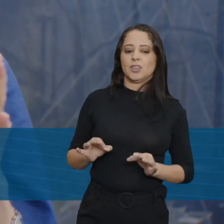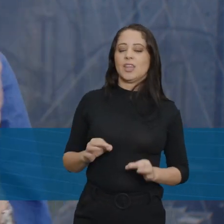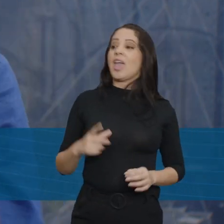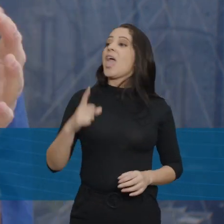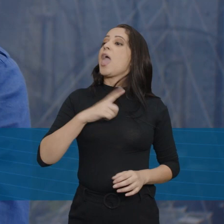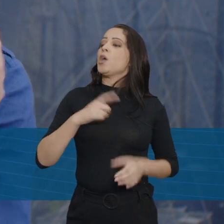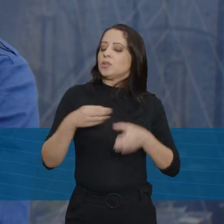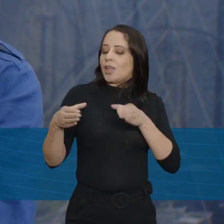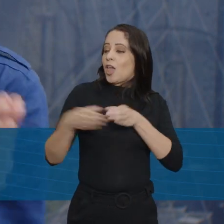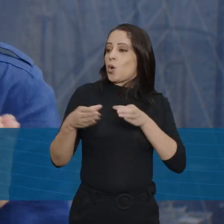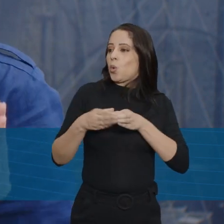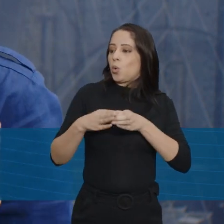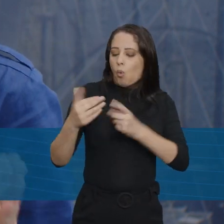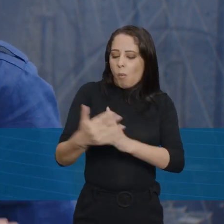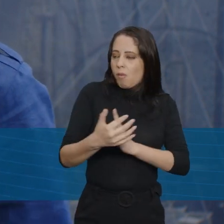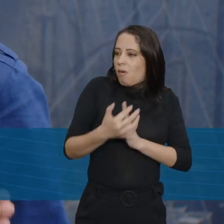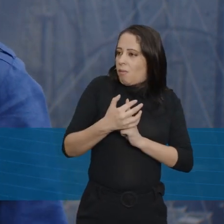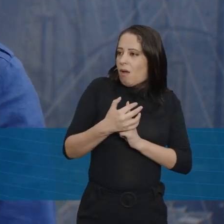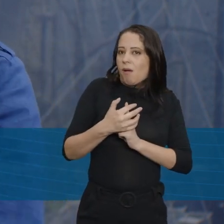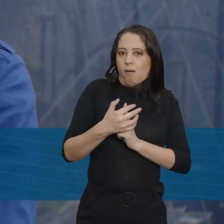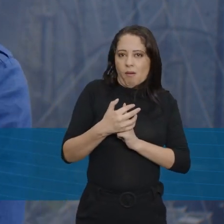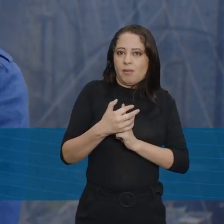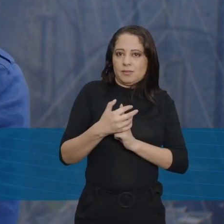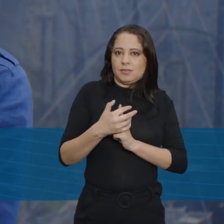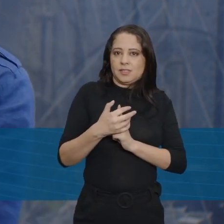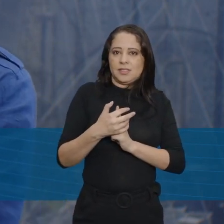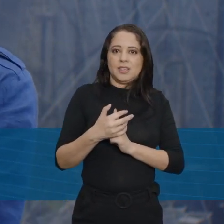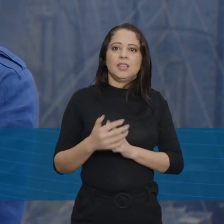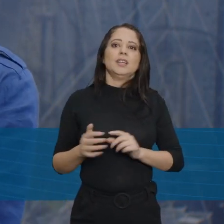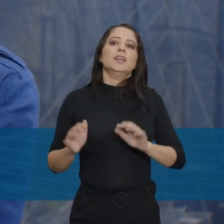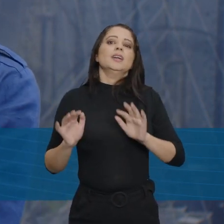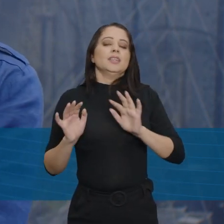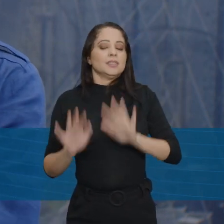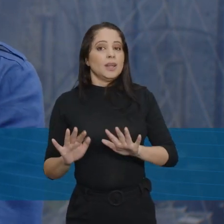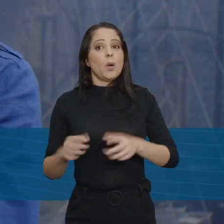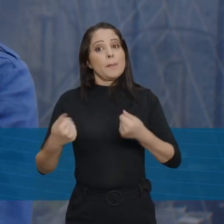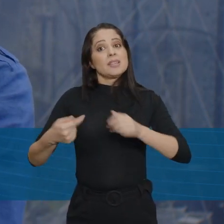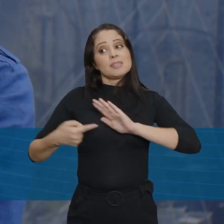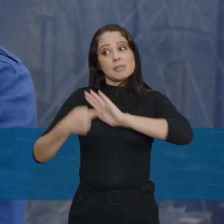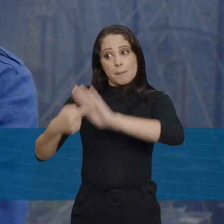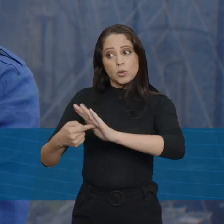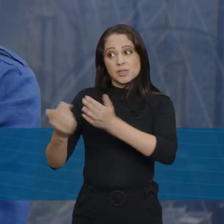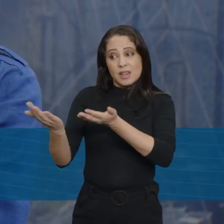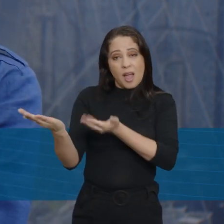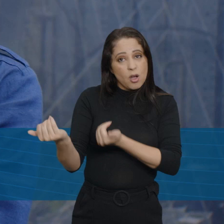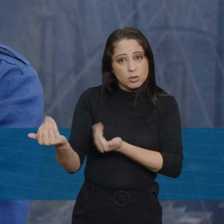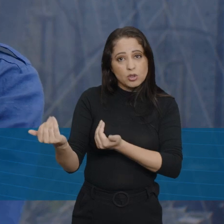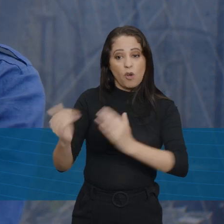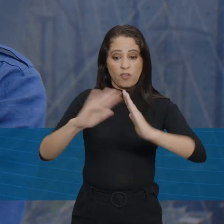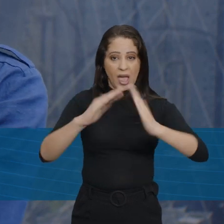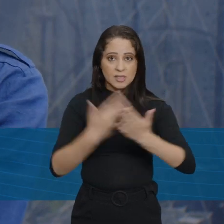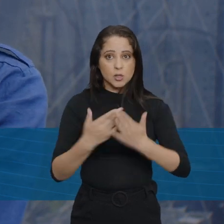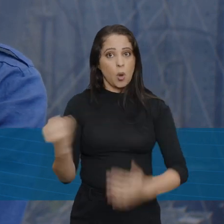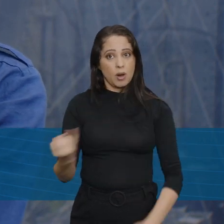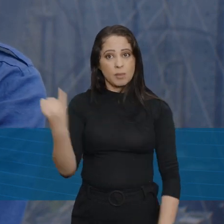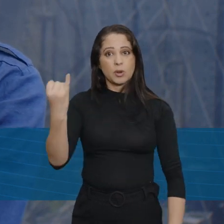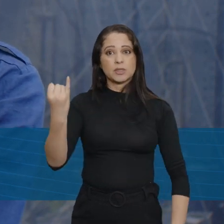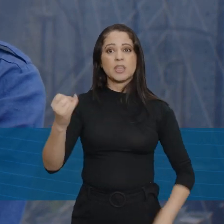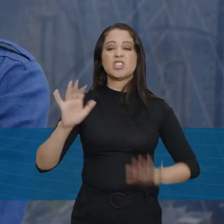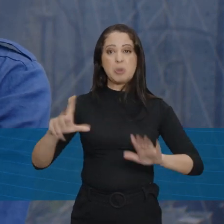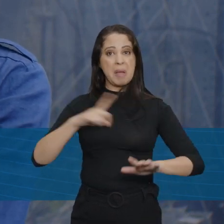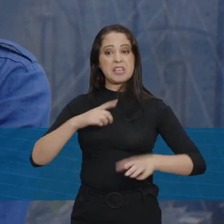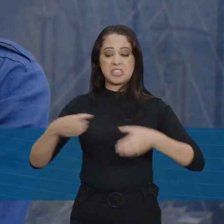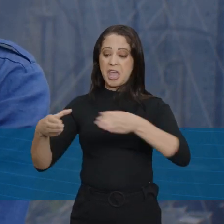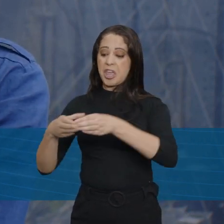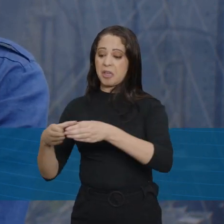tenho, então, uma comunidade que me acolhe. Eu acho que isso é importante, da gente conseguir mostrar para os jovens que a escola é importante, mas